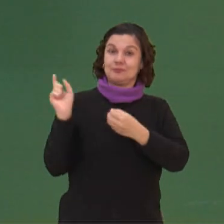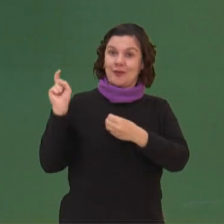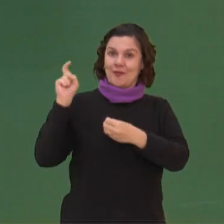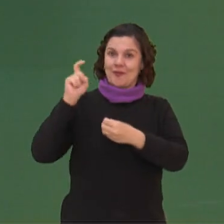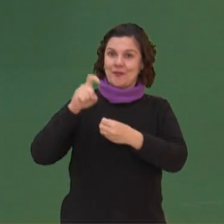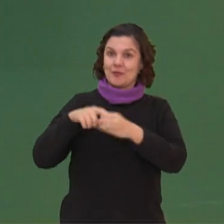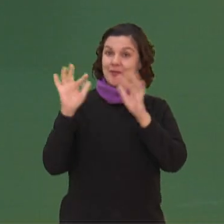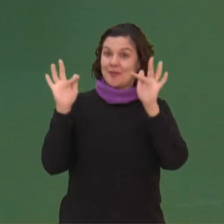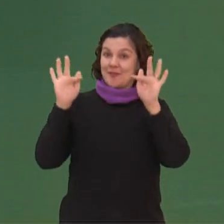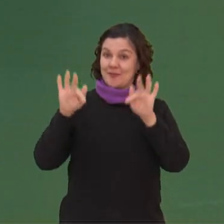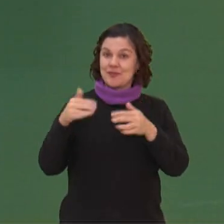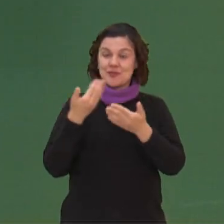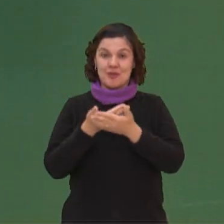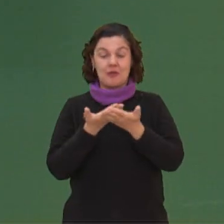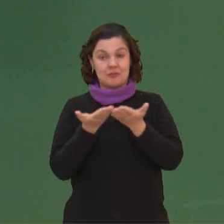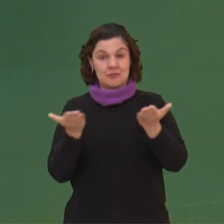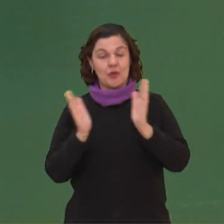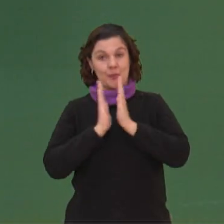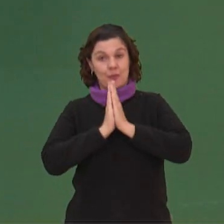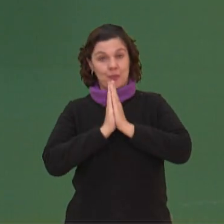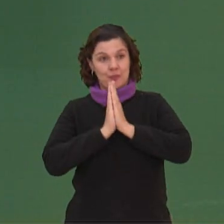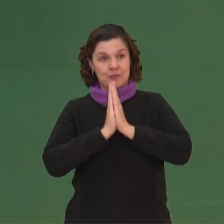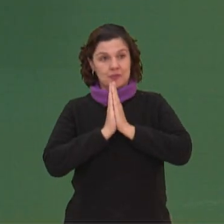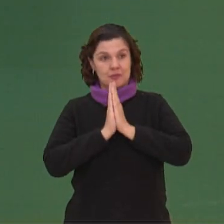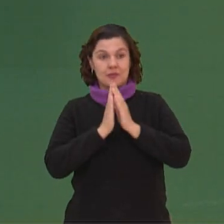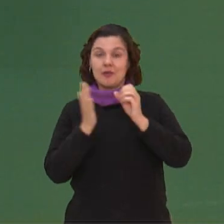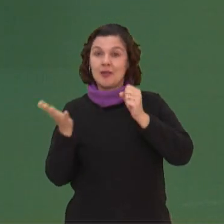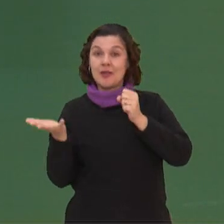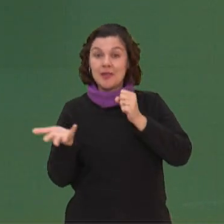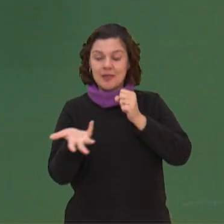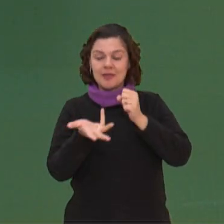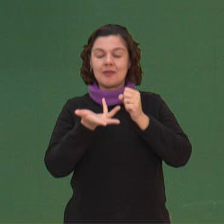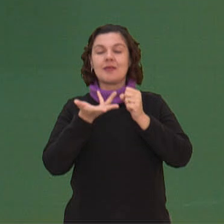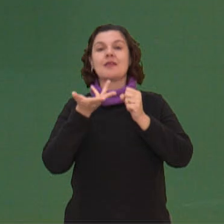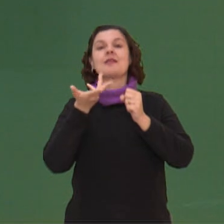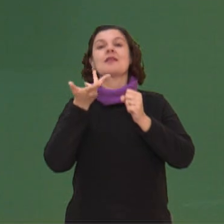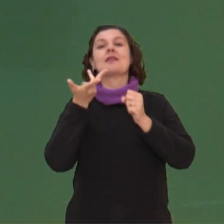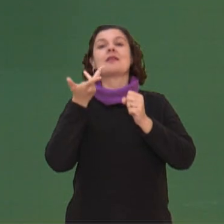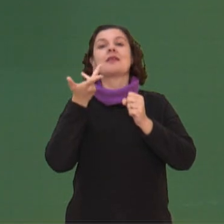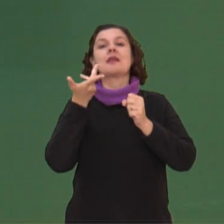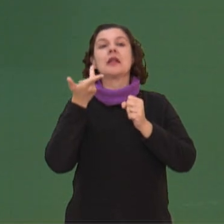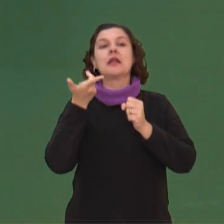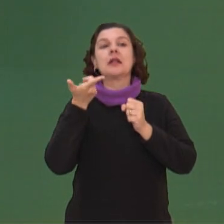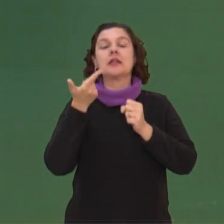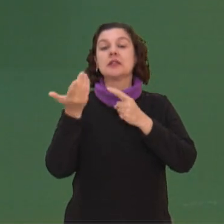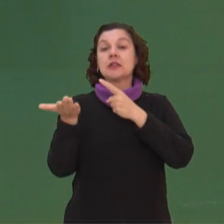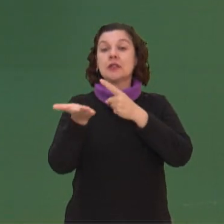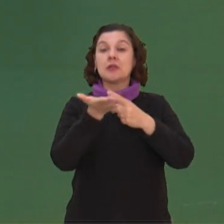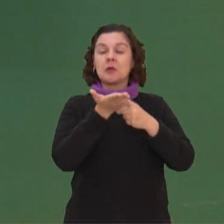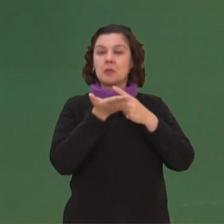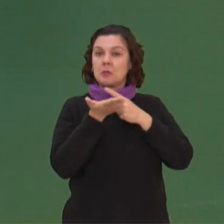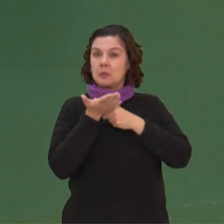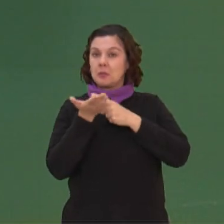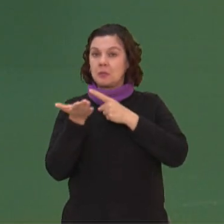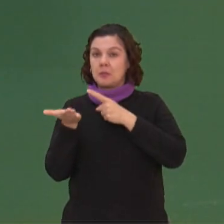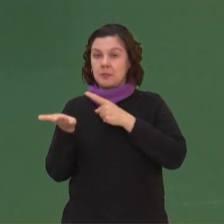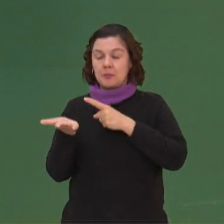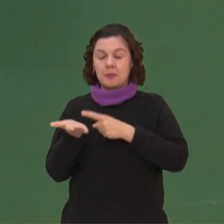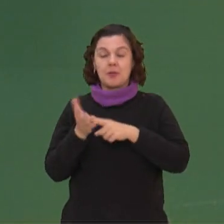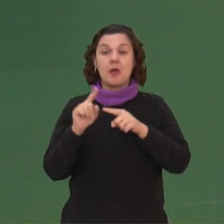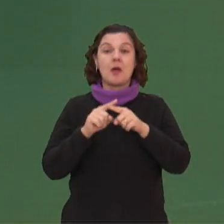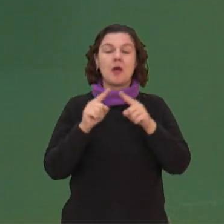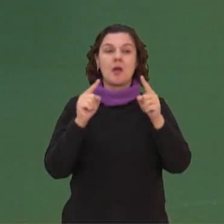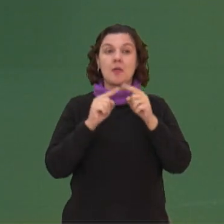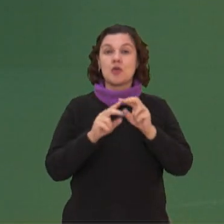Para fechar a nossa aula, por favor, domine a ideia da commodity que eu acabei de falar para vocês, mas não usei